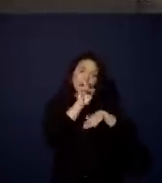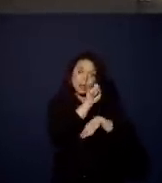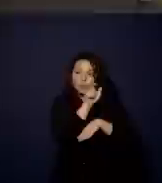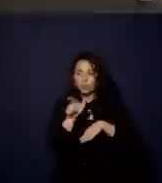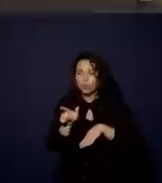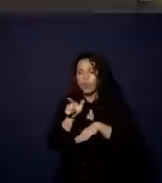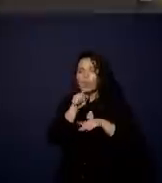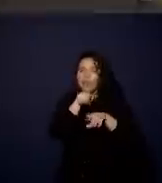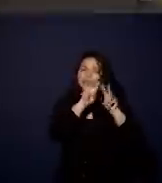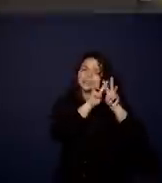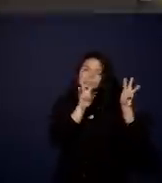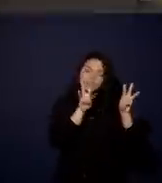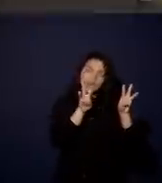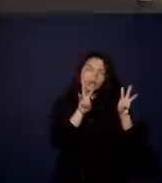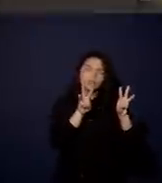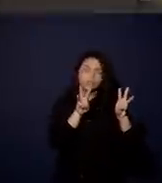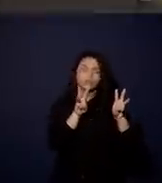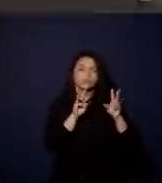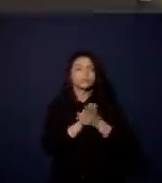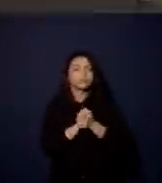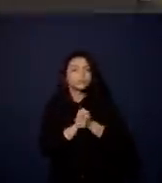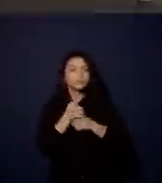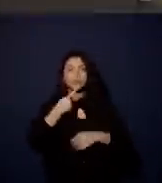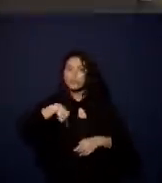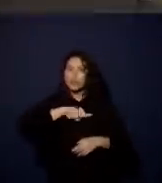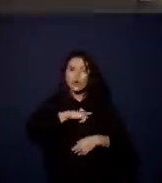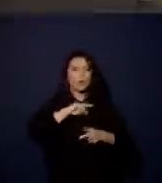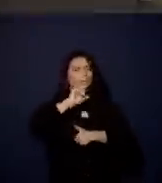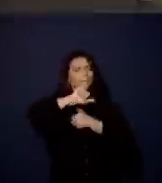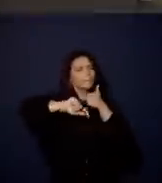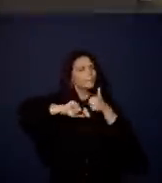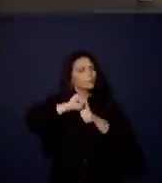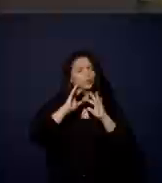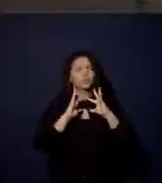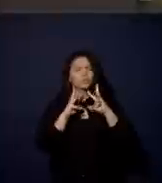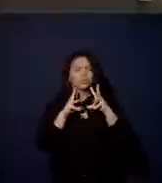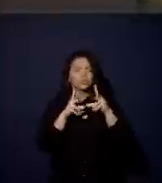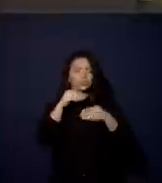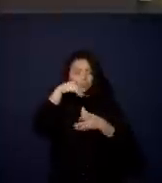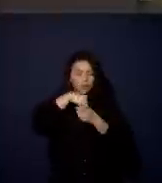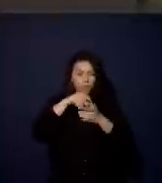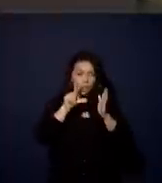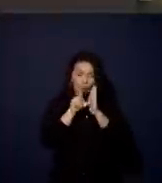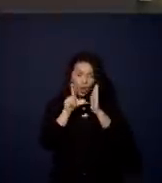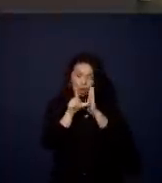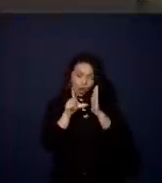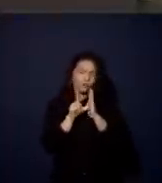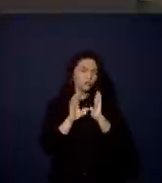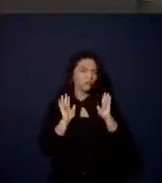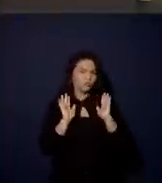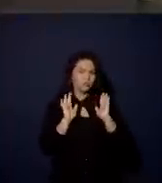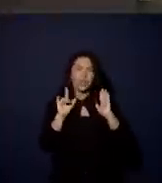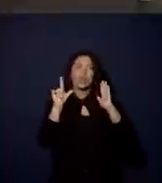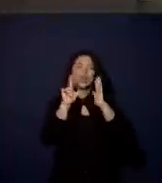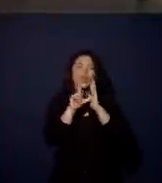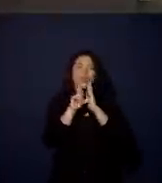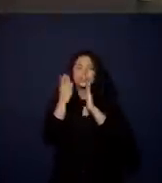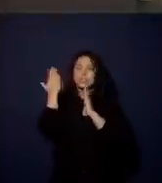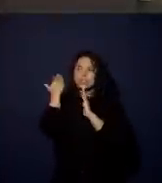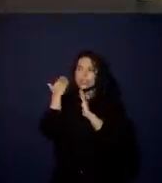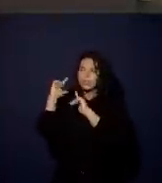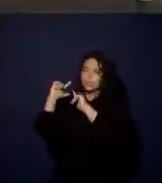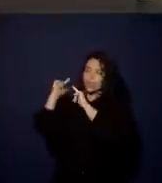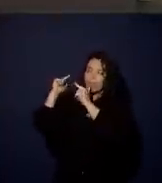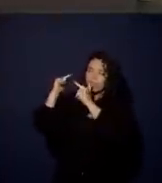o consumidor quiser no nosso caso nós ressignificamos completamente a loja então a loja ela deixou de ser a loja tradicional